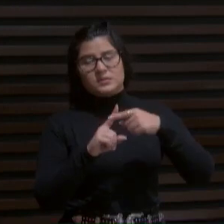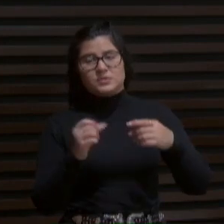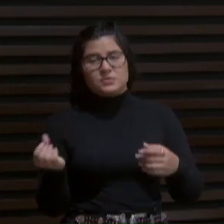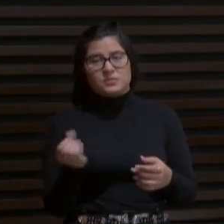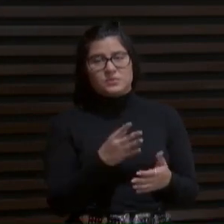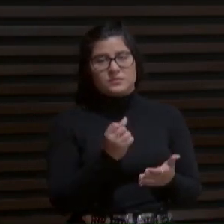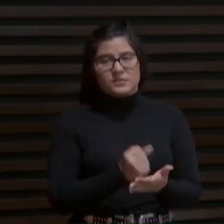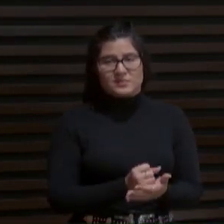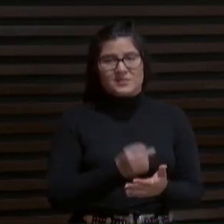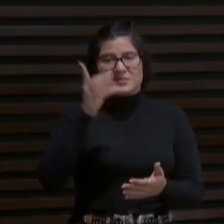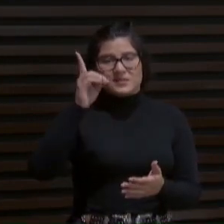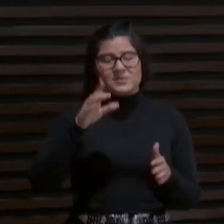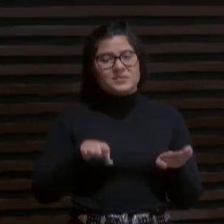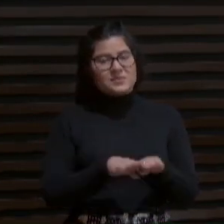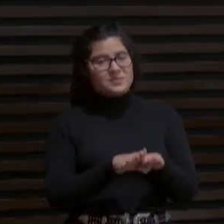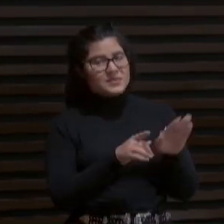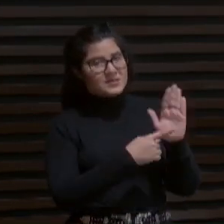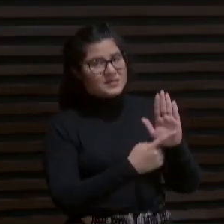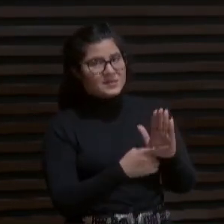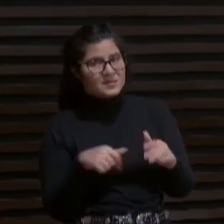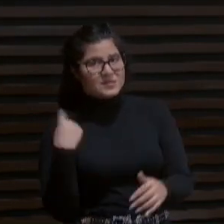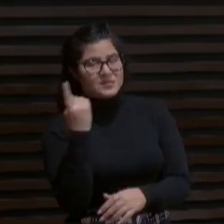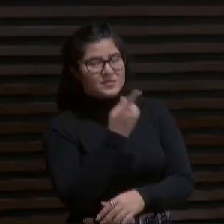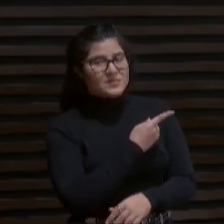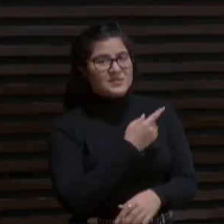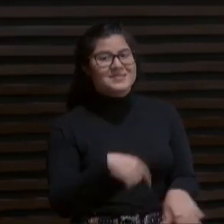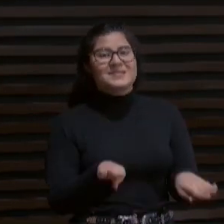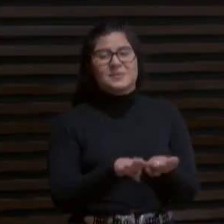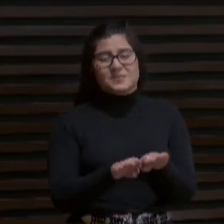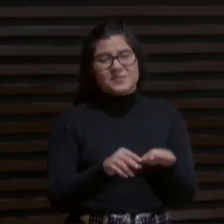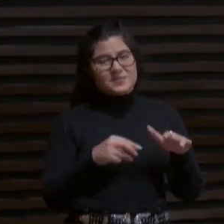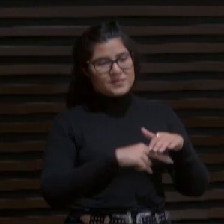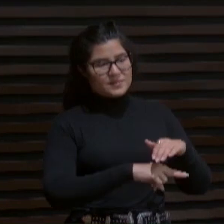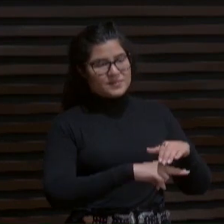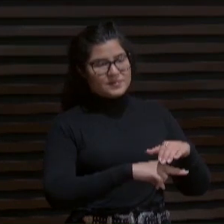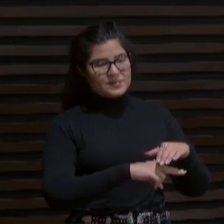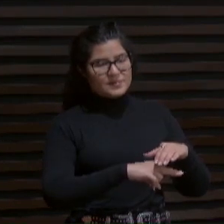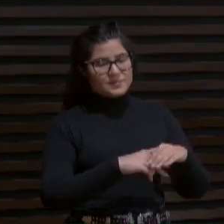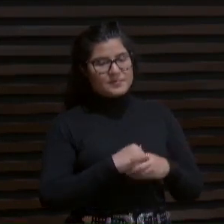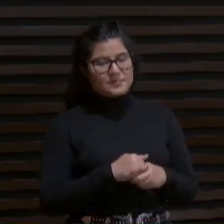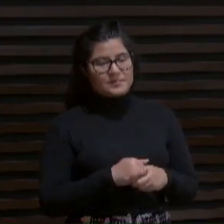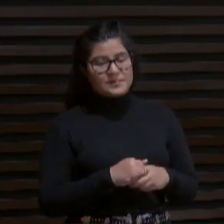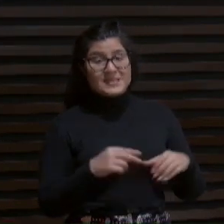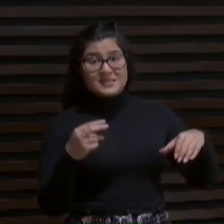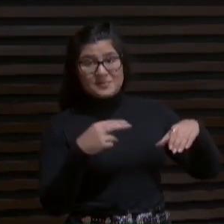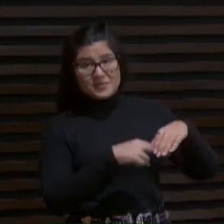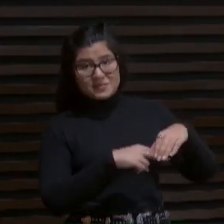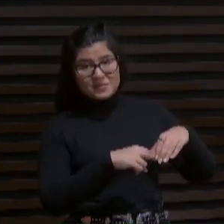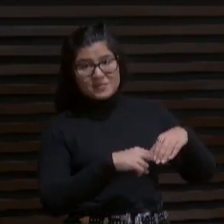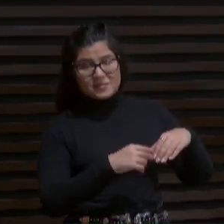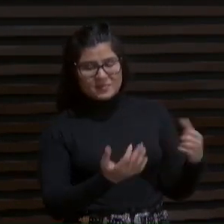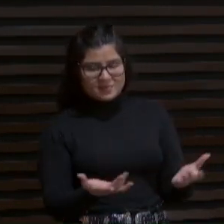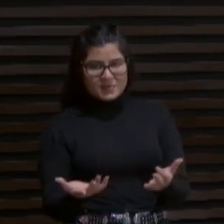Deus também deu um sinal para nós. E também foi um sepulcro. Na sepultura de Macpela, no campo